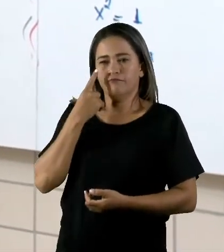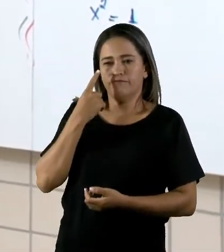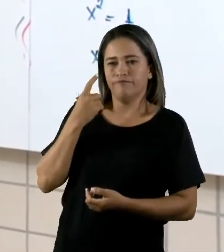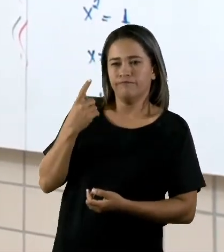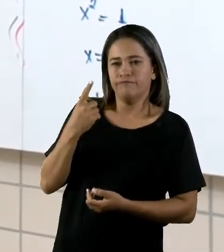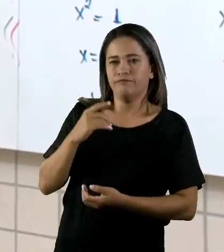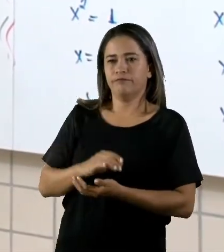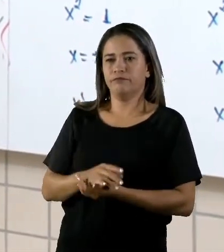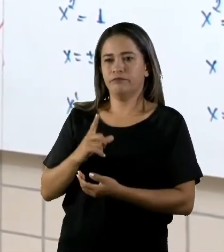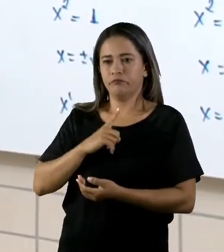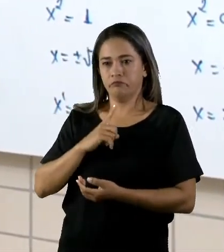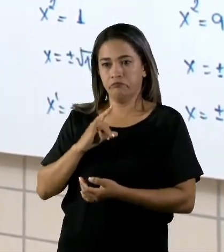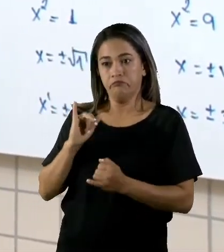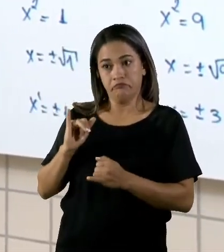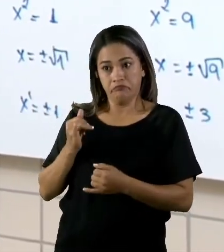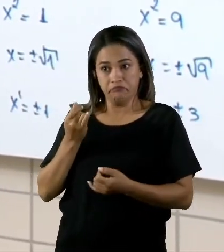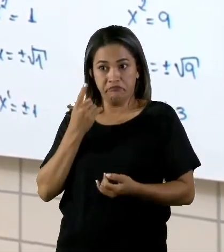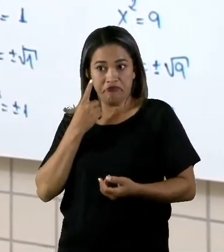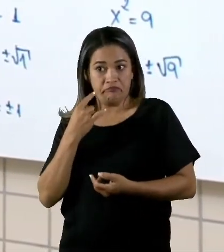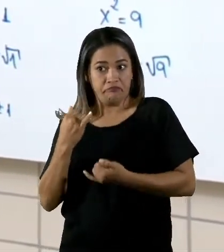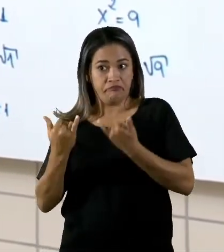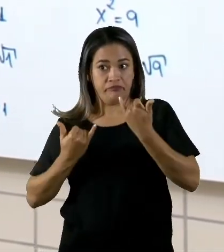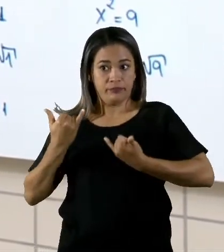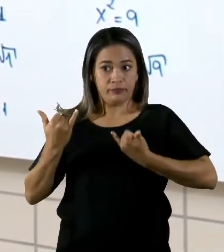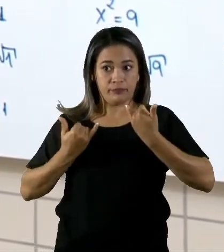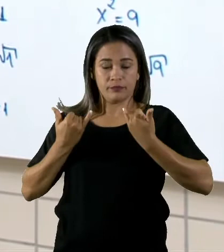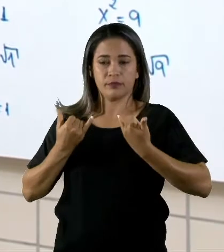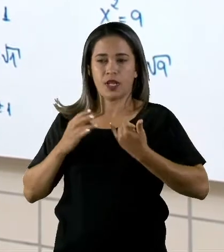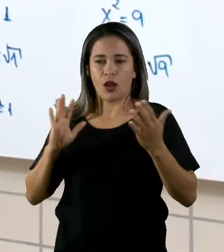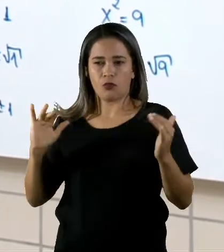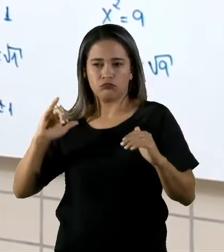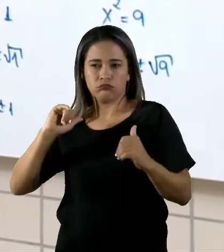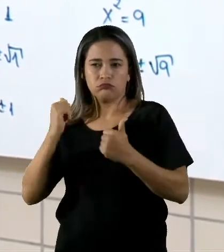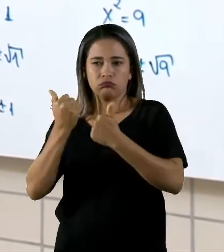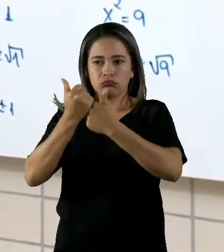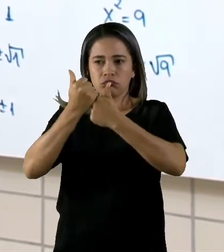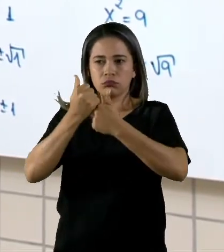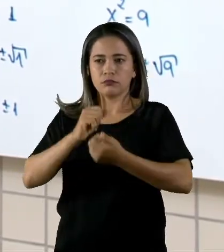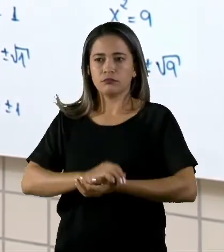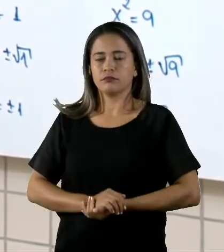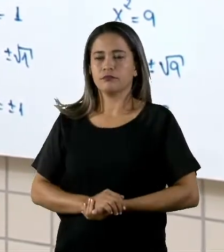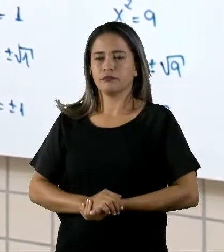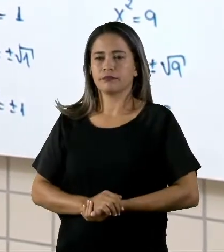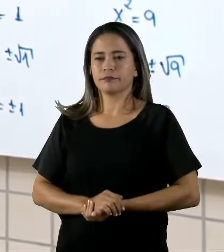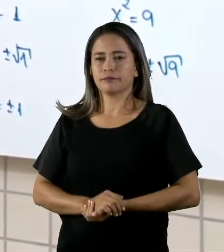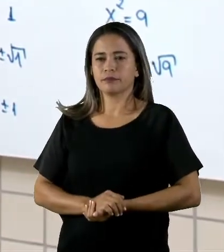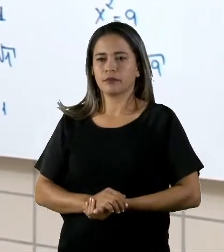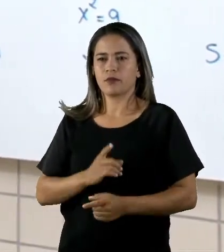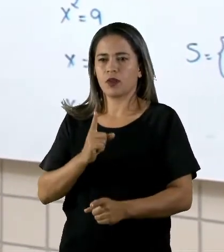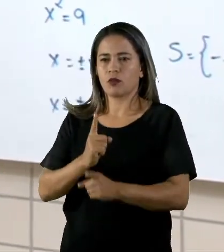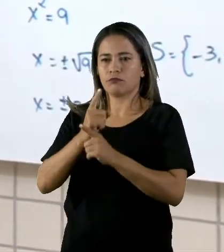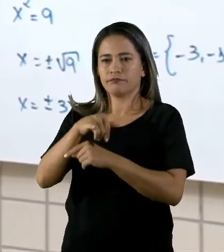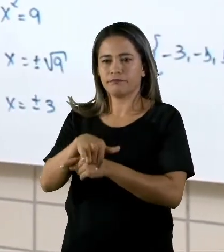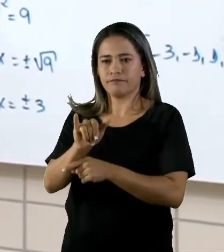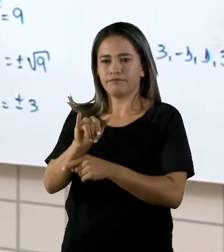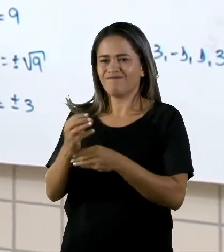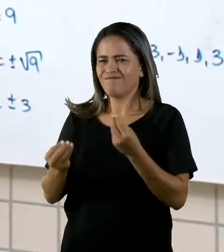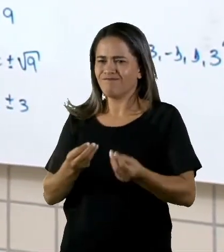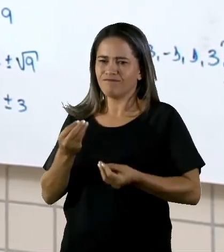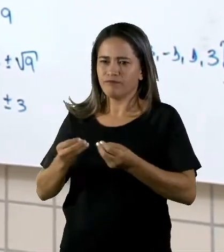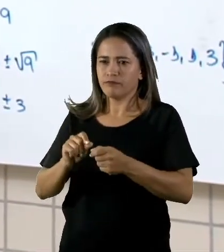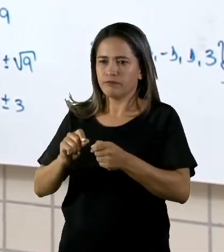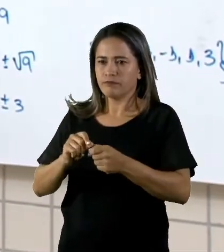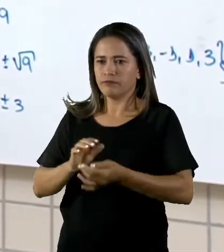y e substituir e encontrar o y. De que forma eu faço